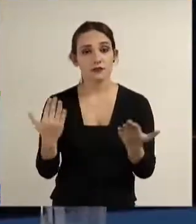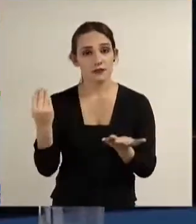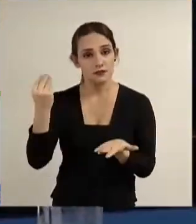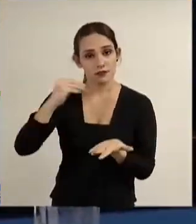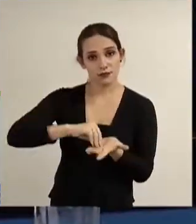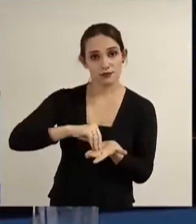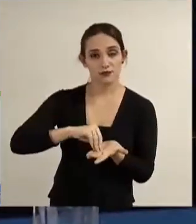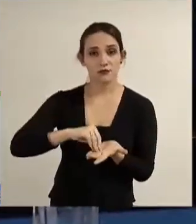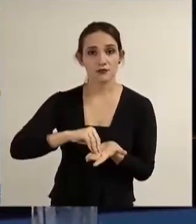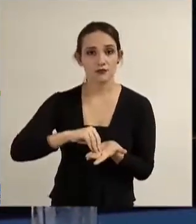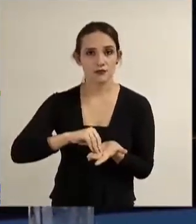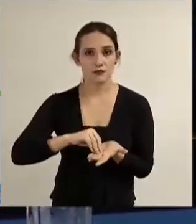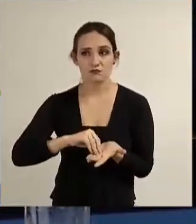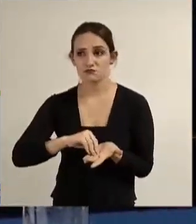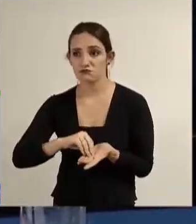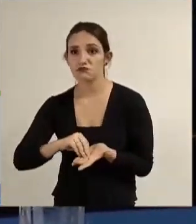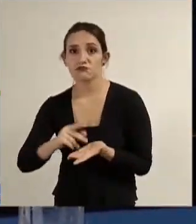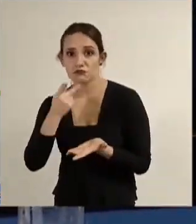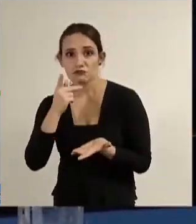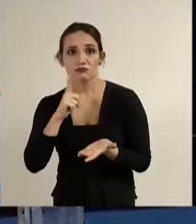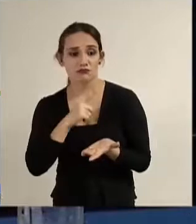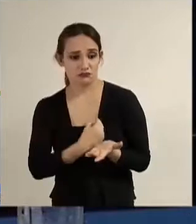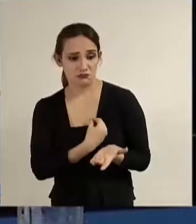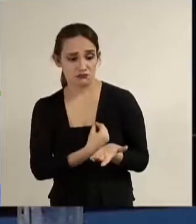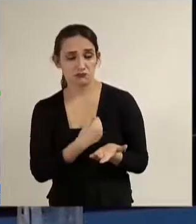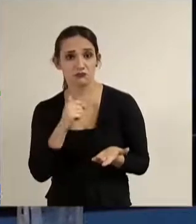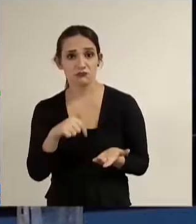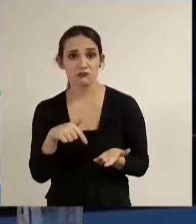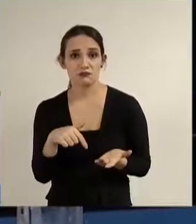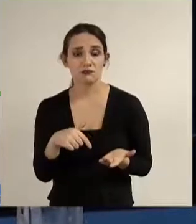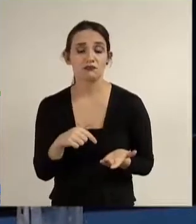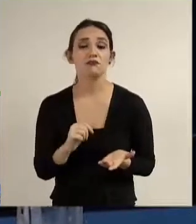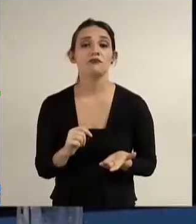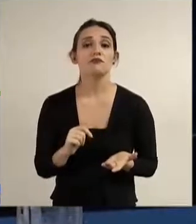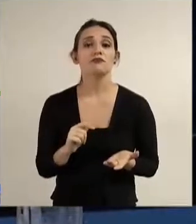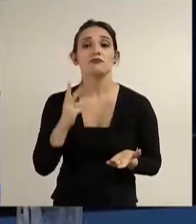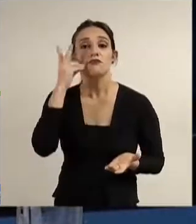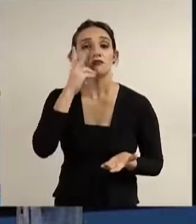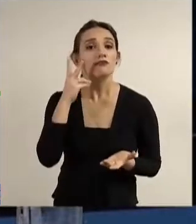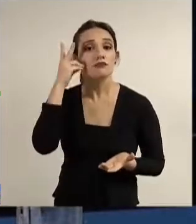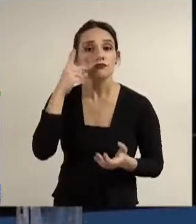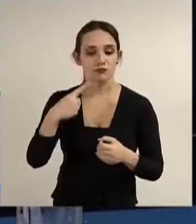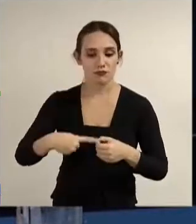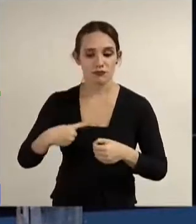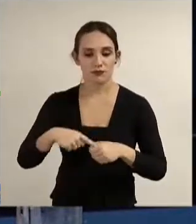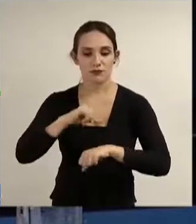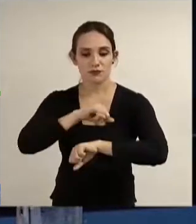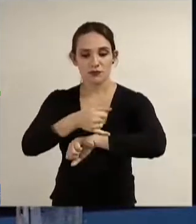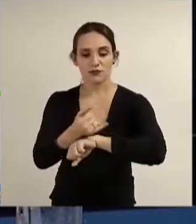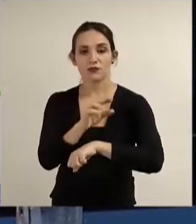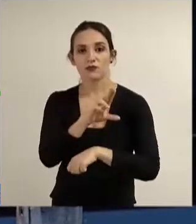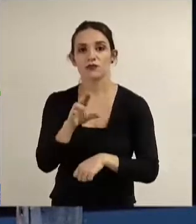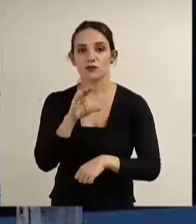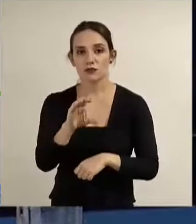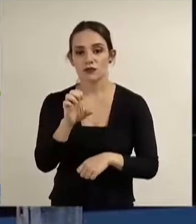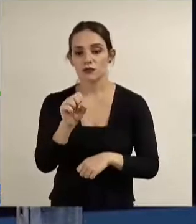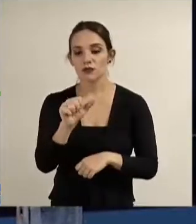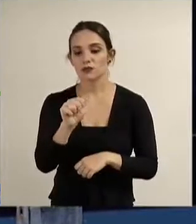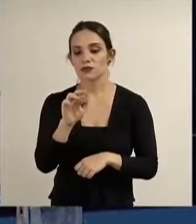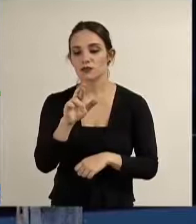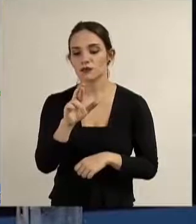registrar em nosso plenário a presença do vereador do município de Jardim, César